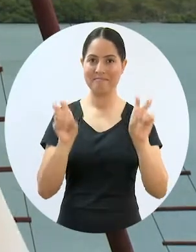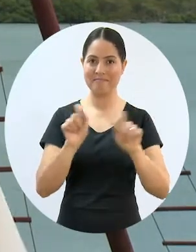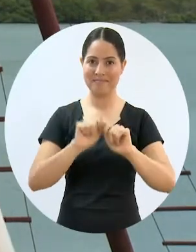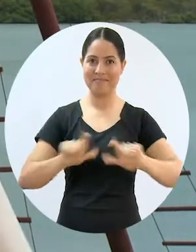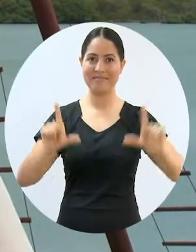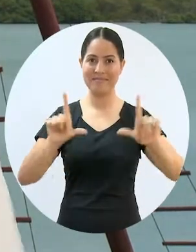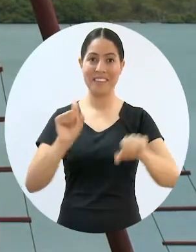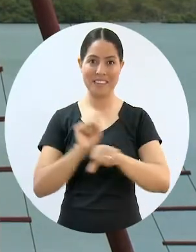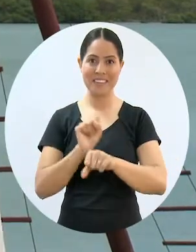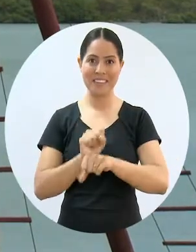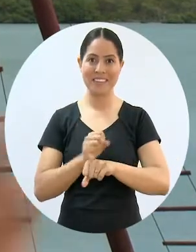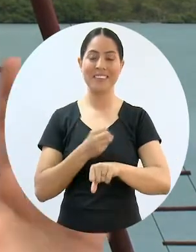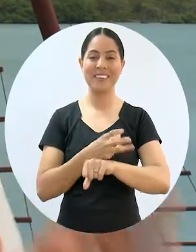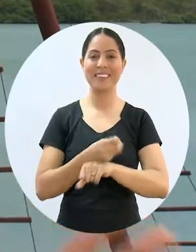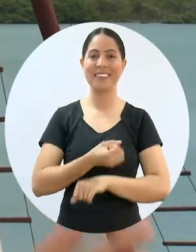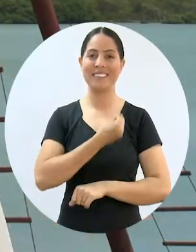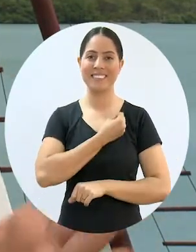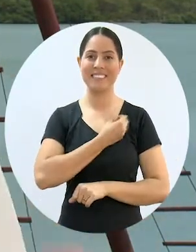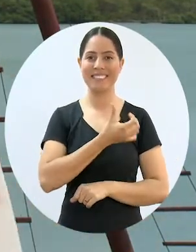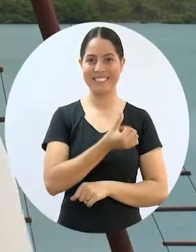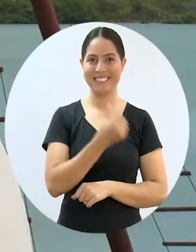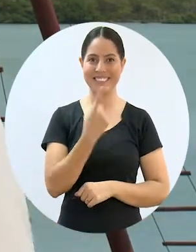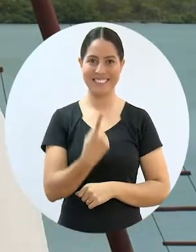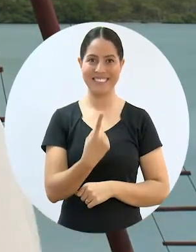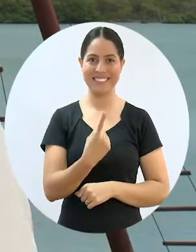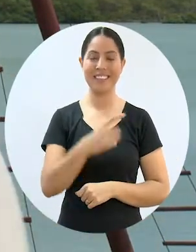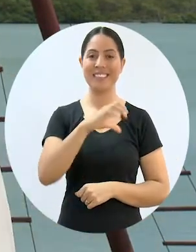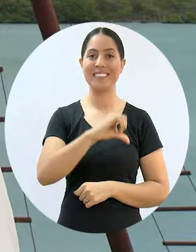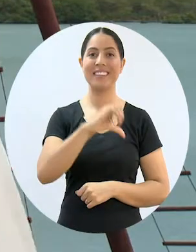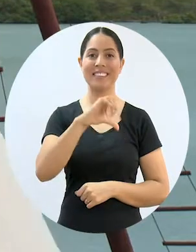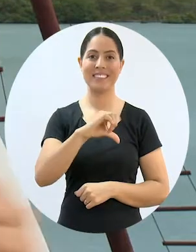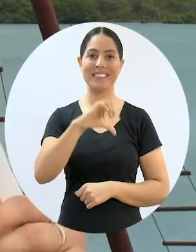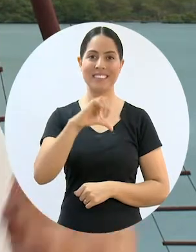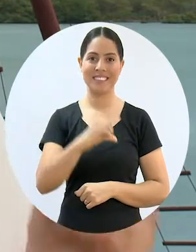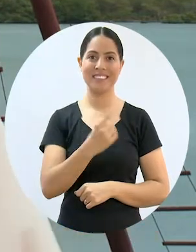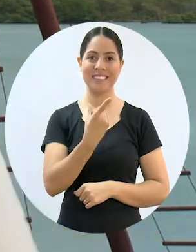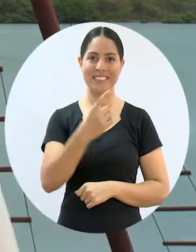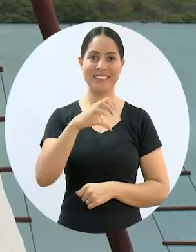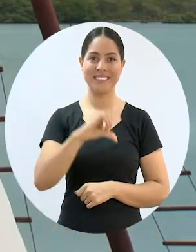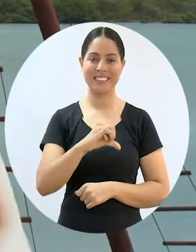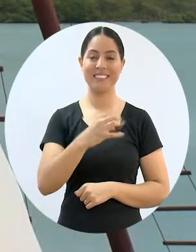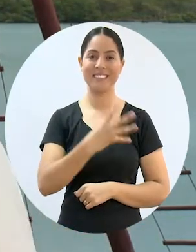fica esperando a sua mensagem pelo WhatsApp. DDD 61, telefone